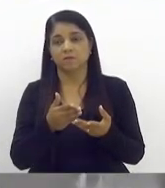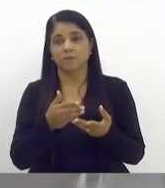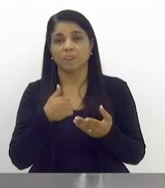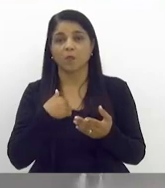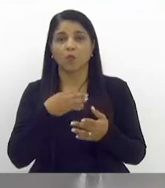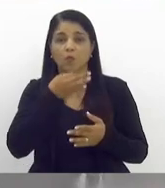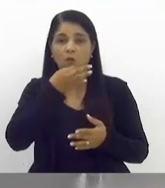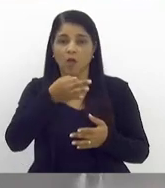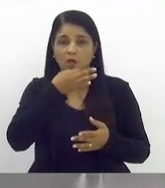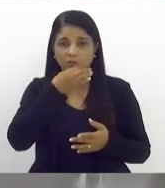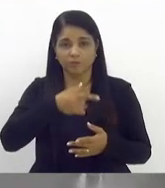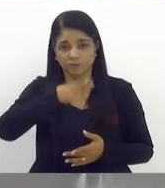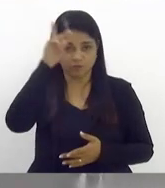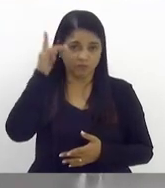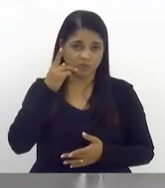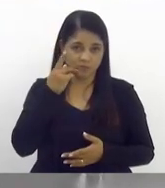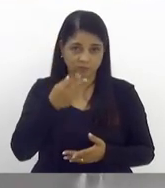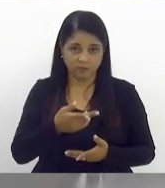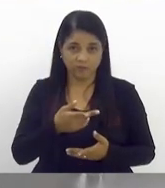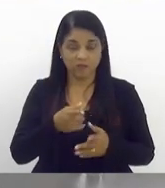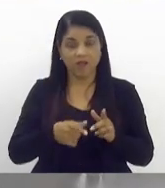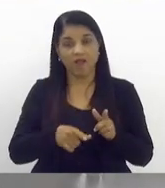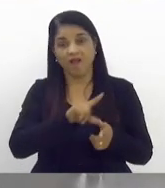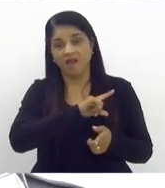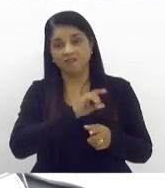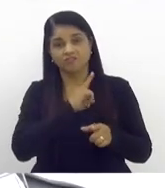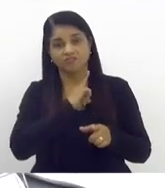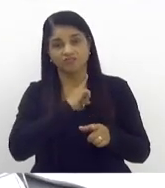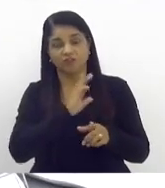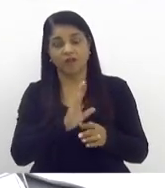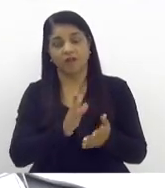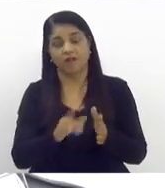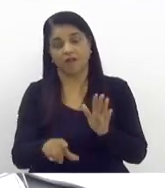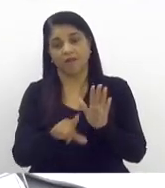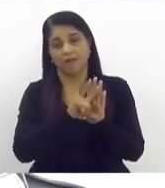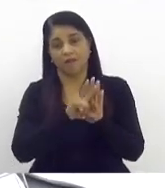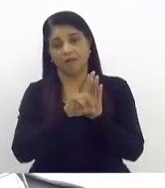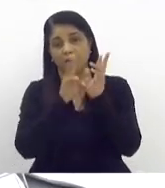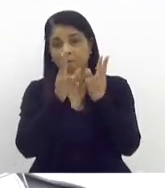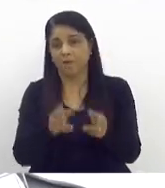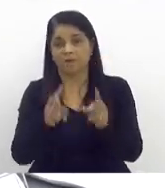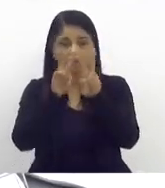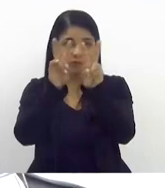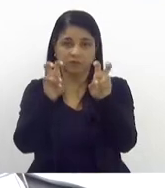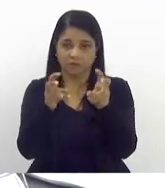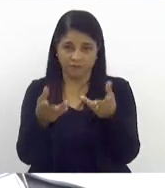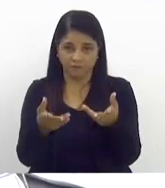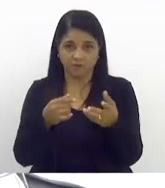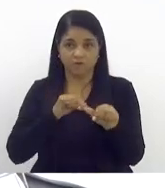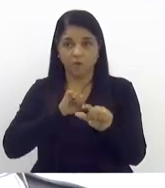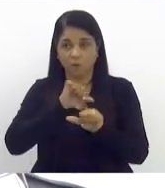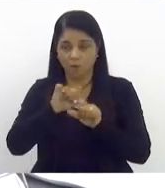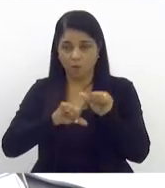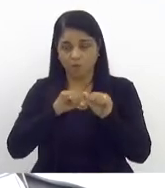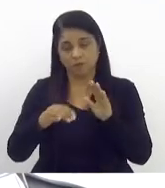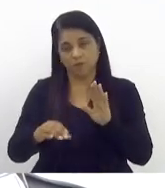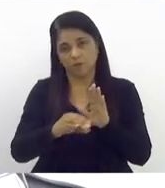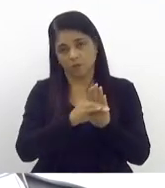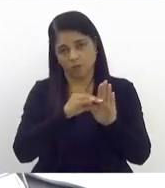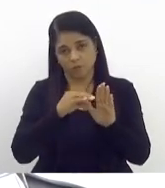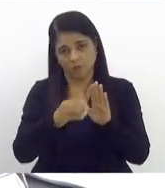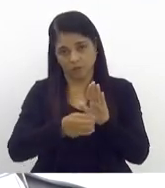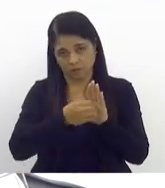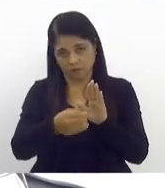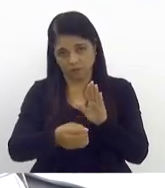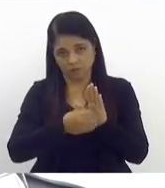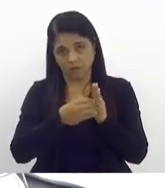pelo deputado Luiz Paulo é que tem lei anterior regulando exatamente a mesma matéria. Eu ia, então, inclusive. Eu vou alterar o meu parecer pela